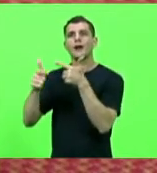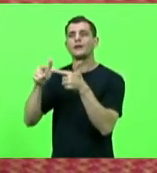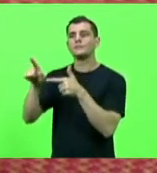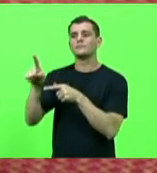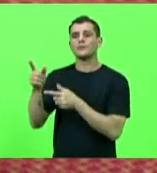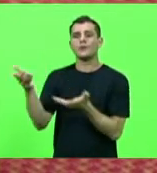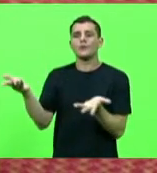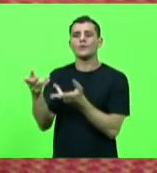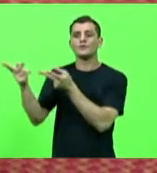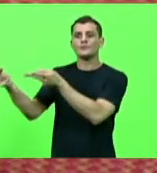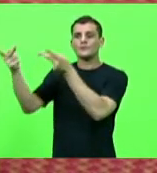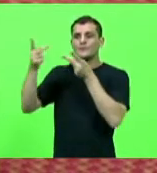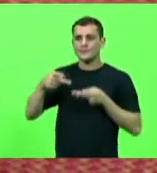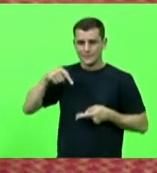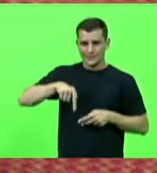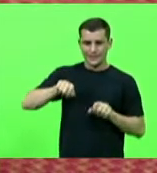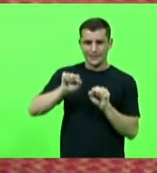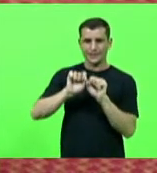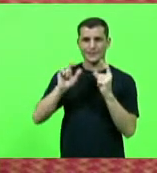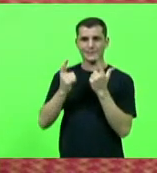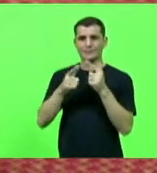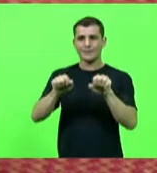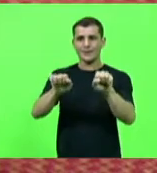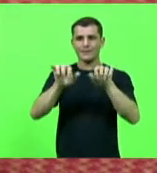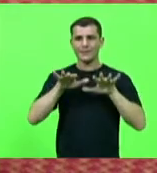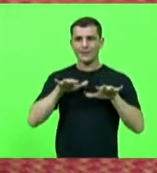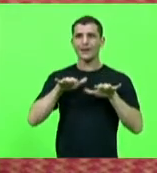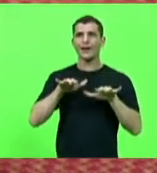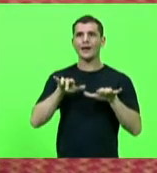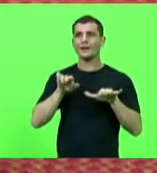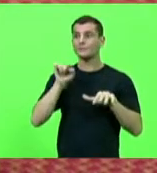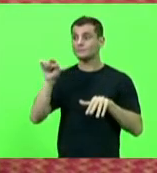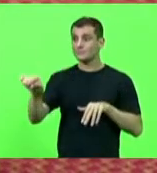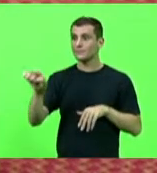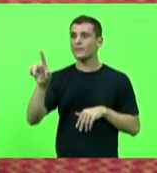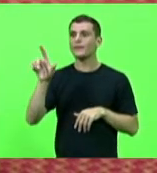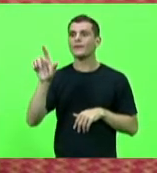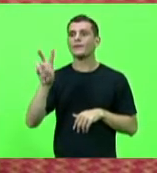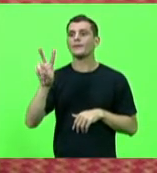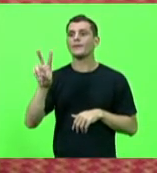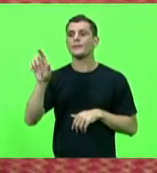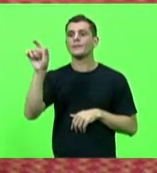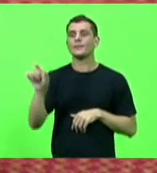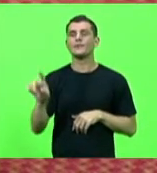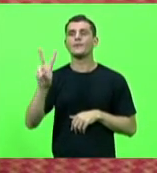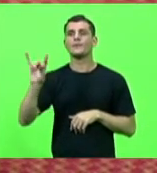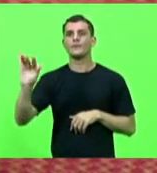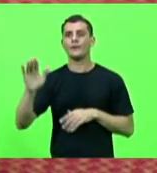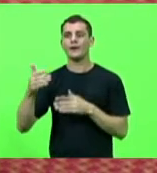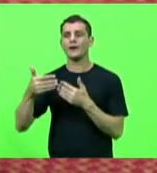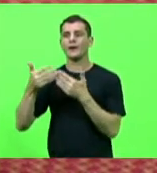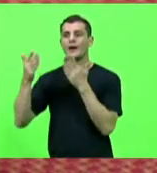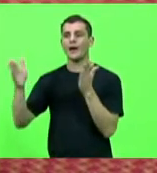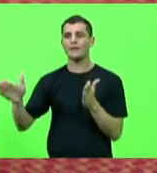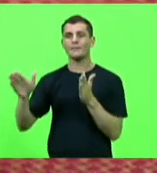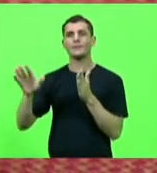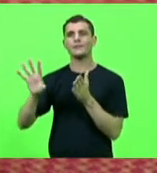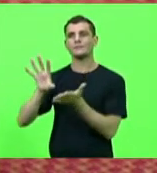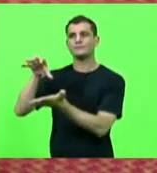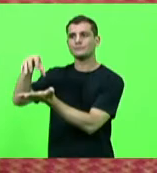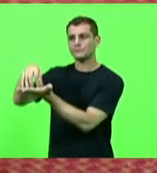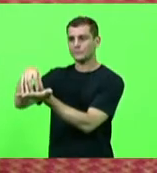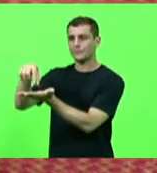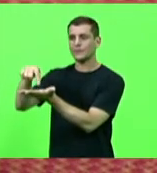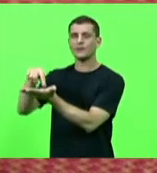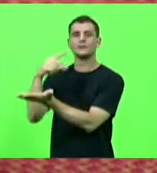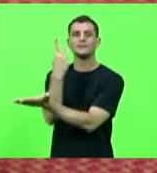dia de amanhã um escritório aqui como uma filial da cidade de Concórdia, aqui em Florianópolis. Obrigado por